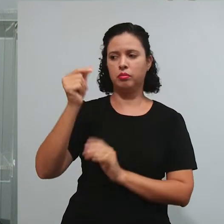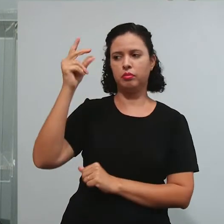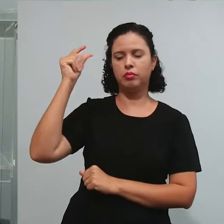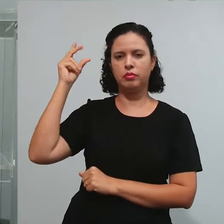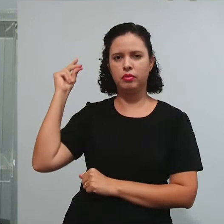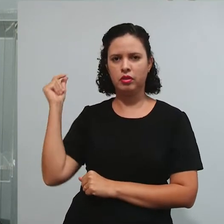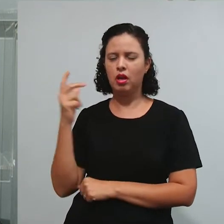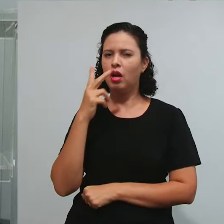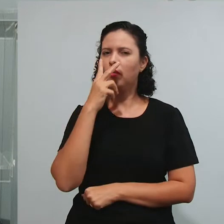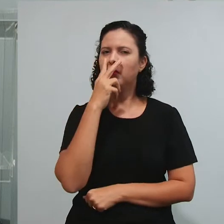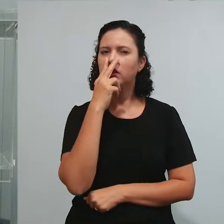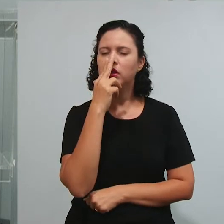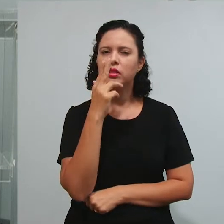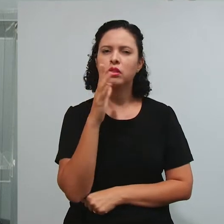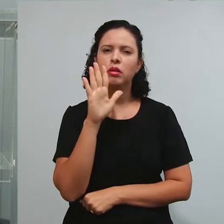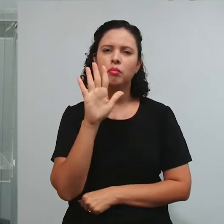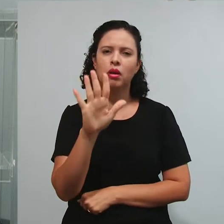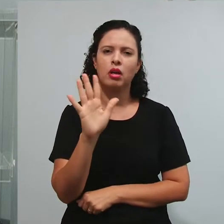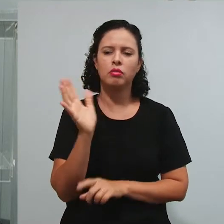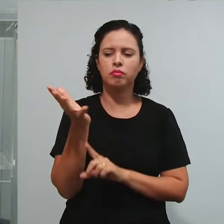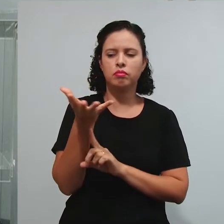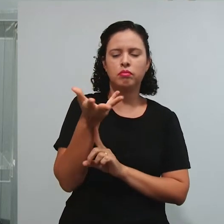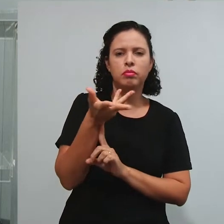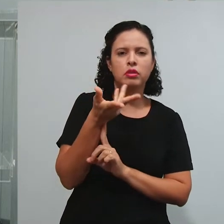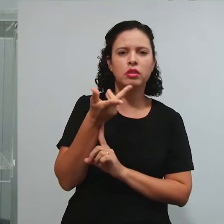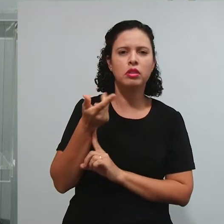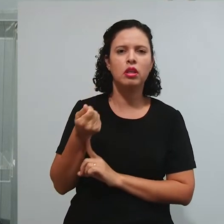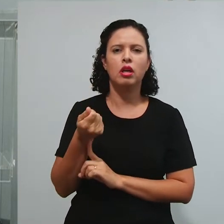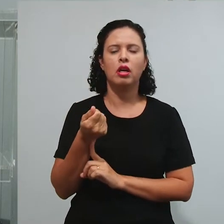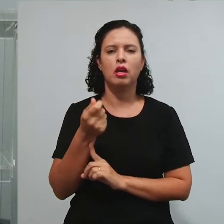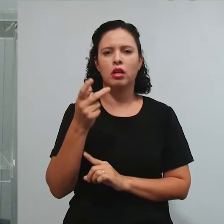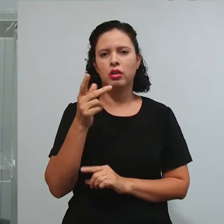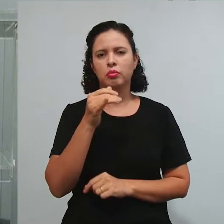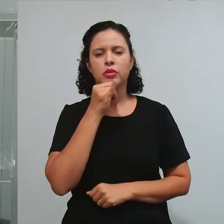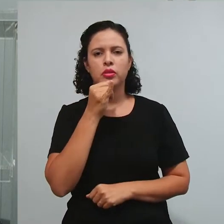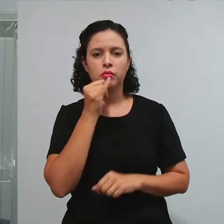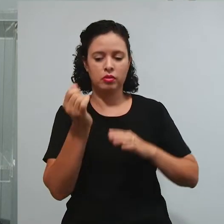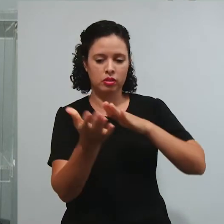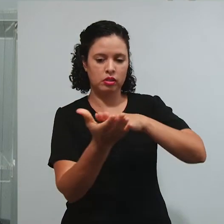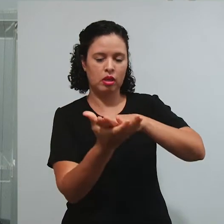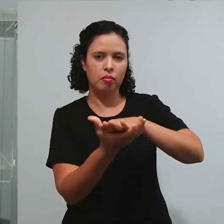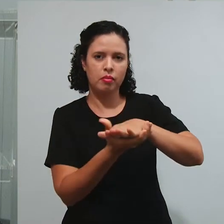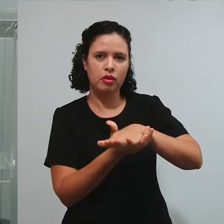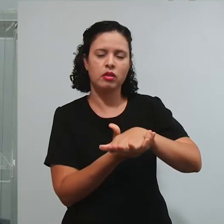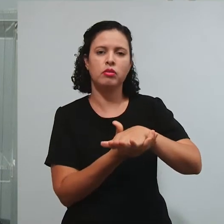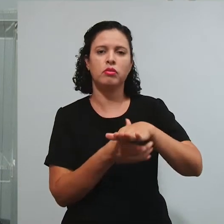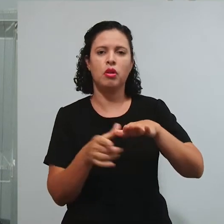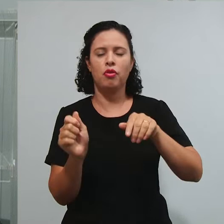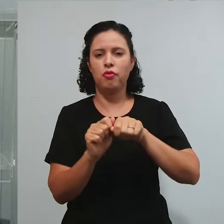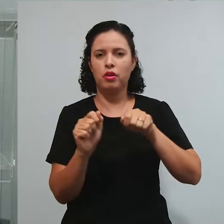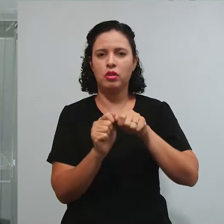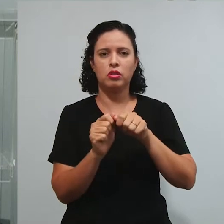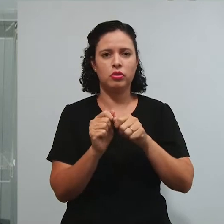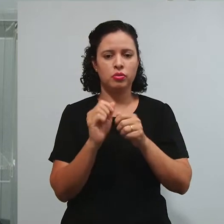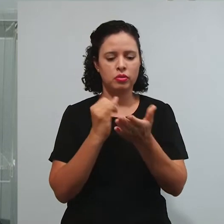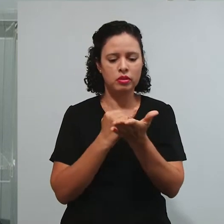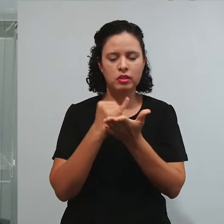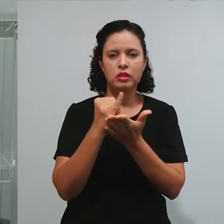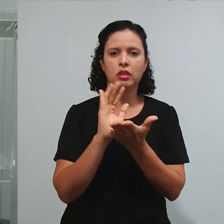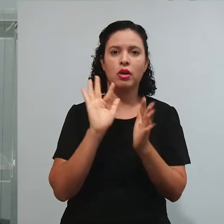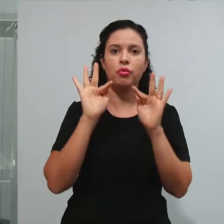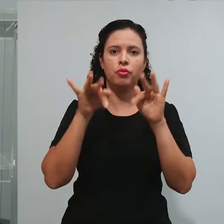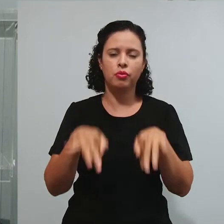mais artesanal, né? Tinha um artesão, se ele fosse fazer um sapato, ele faria o sapato do início ao fim,